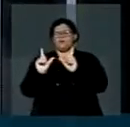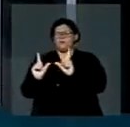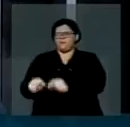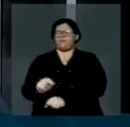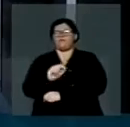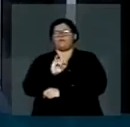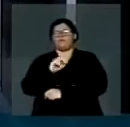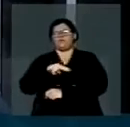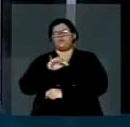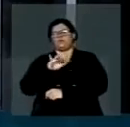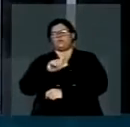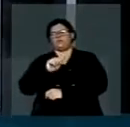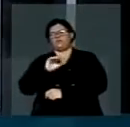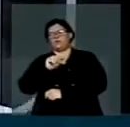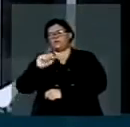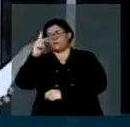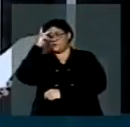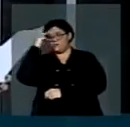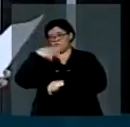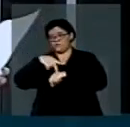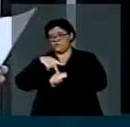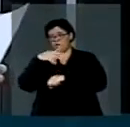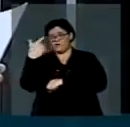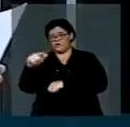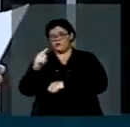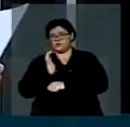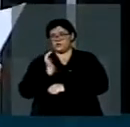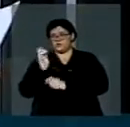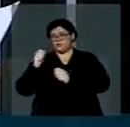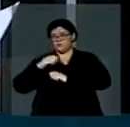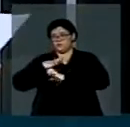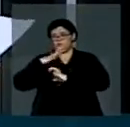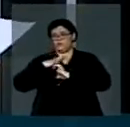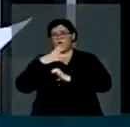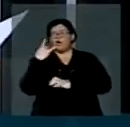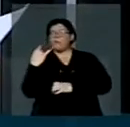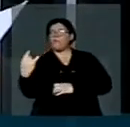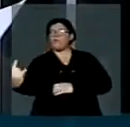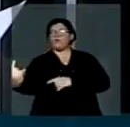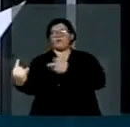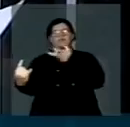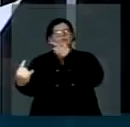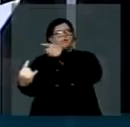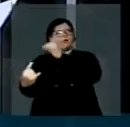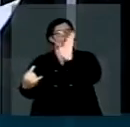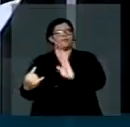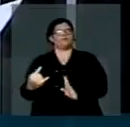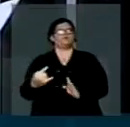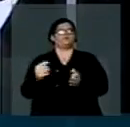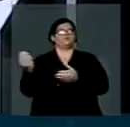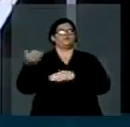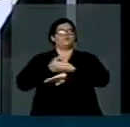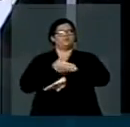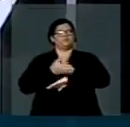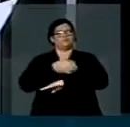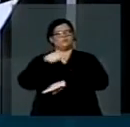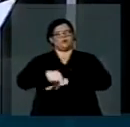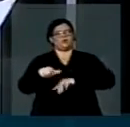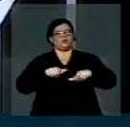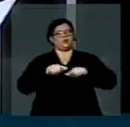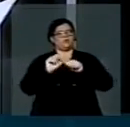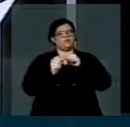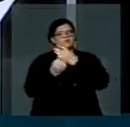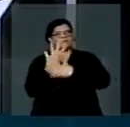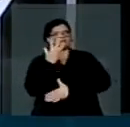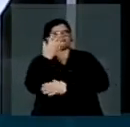atraia financiamentos externos. Creio que o Brasil não esteja condenado ao baixo crescimento. Meu otimismo advém,